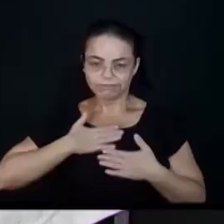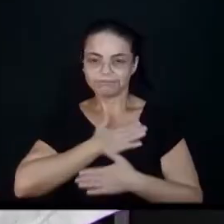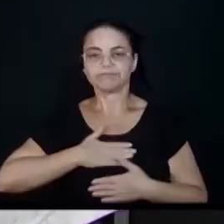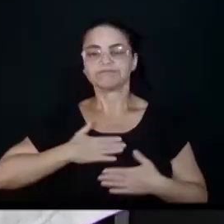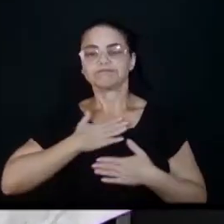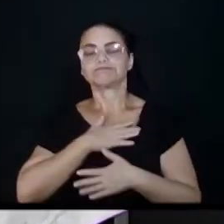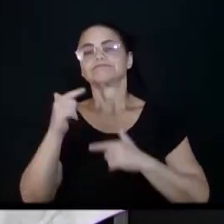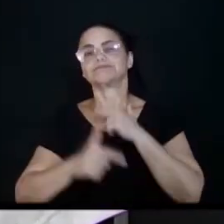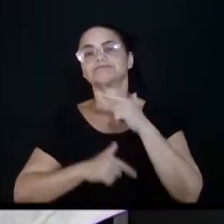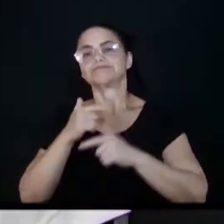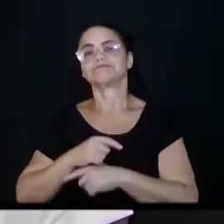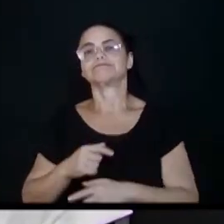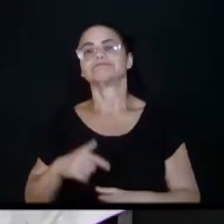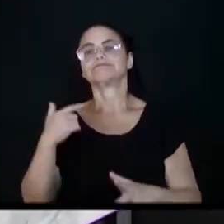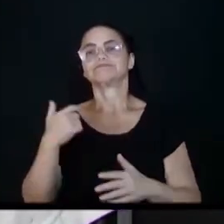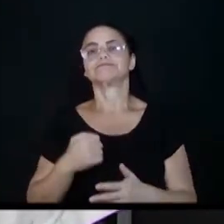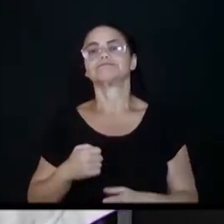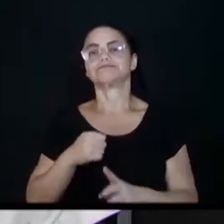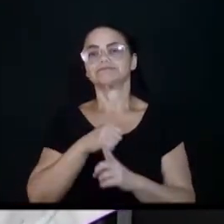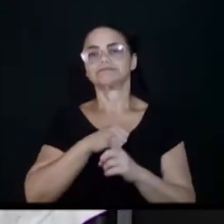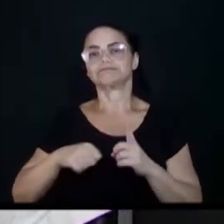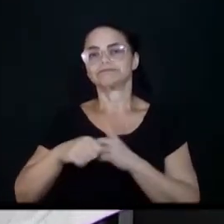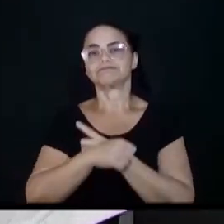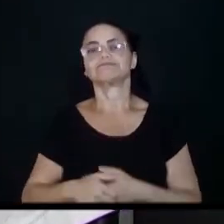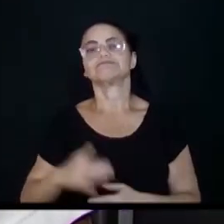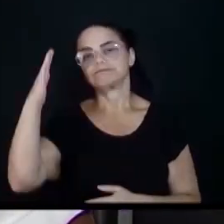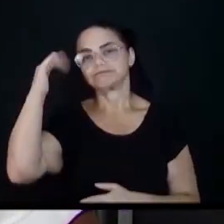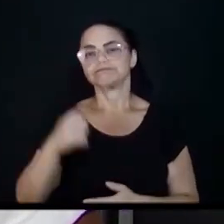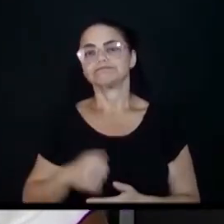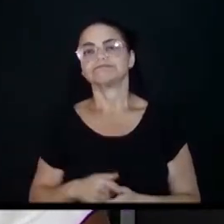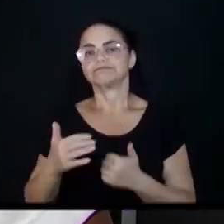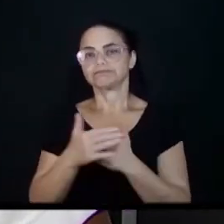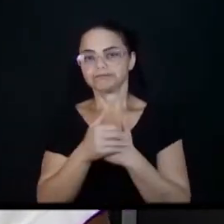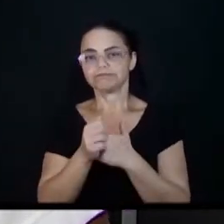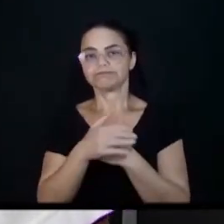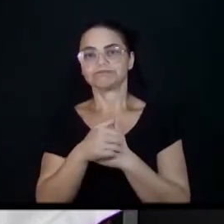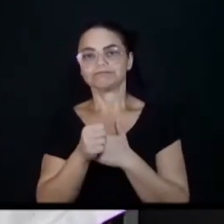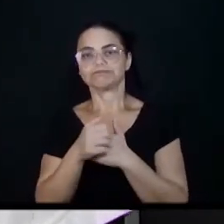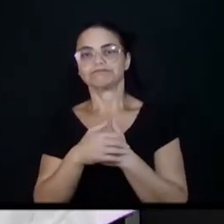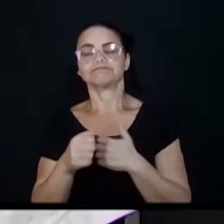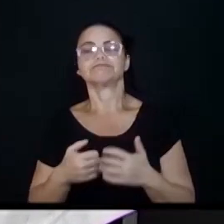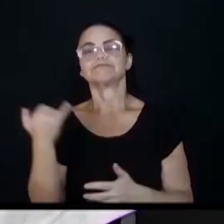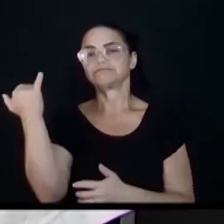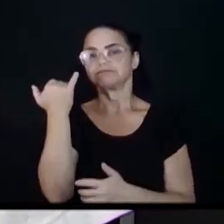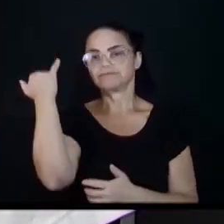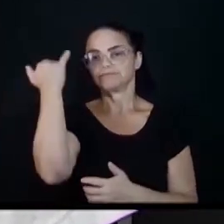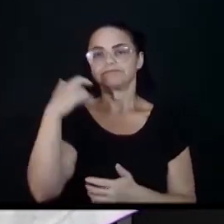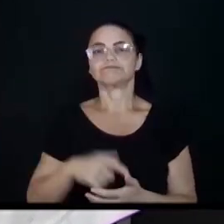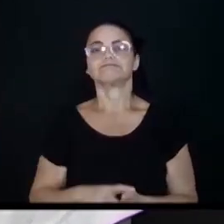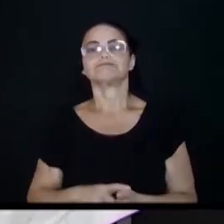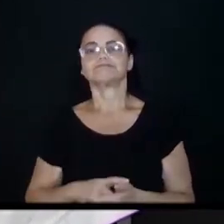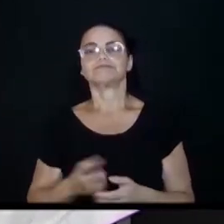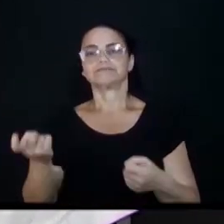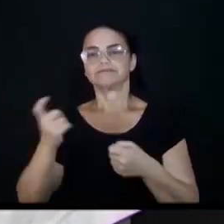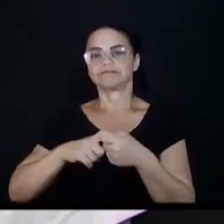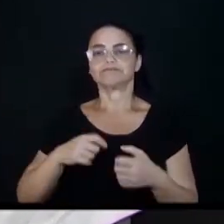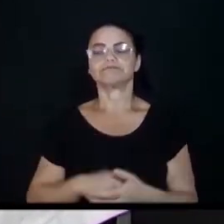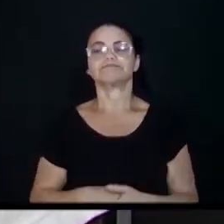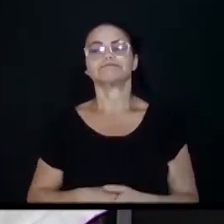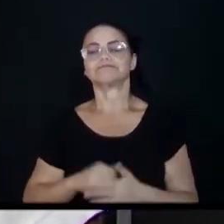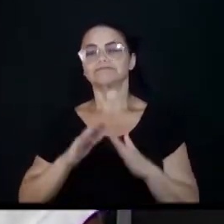social, porque a gente sabe que a gente está fazendo esse acolhimento, que a gente sabe que é importante, que a gente tem um retorno das nossas crianças, das nossas